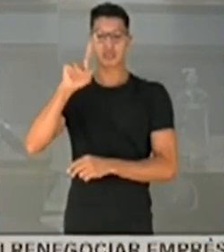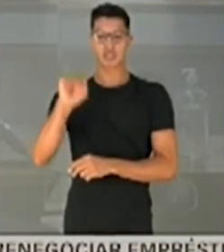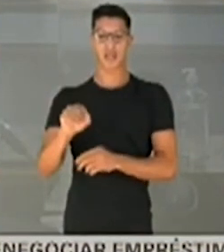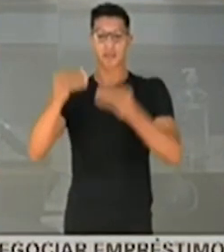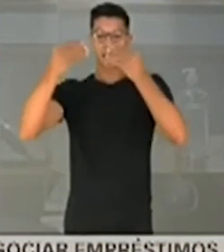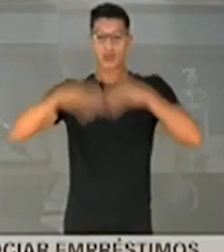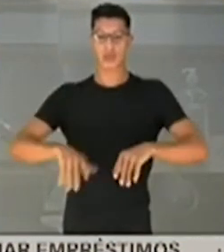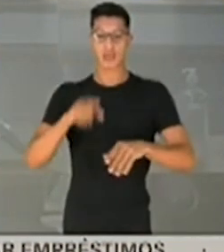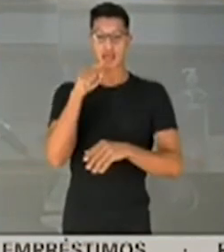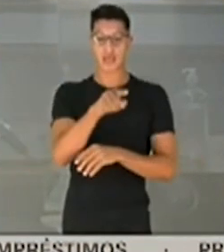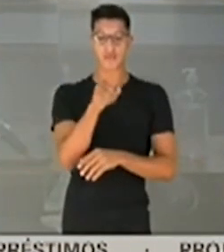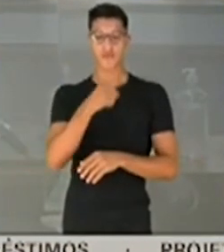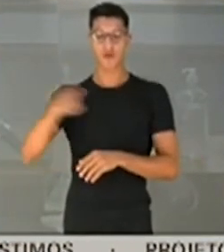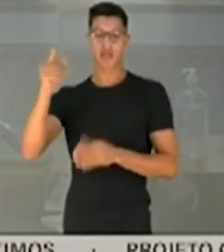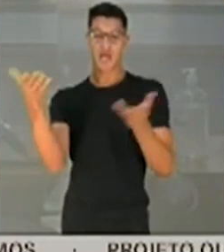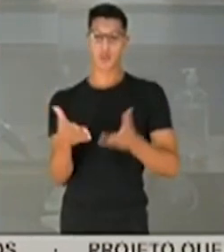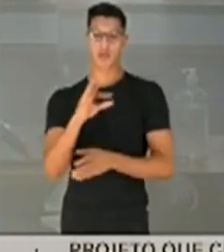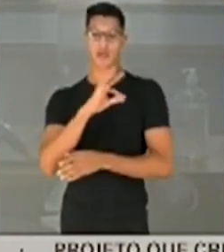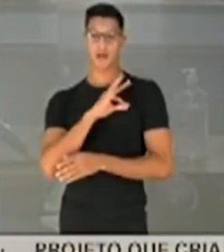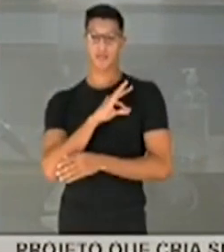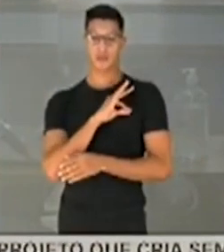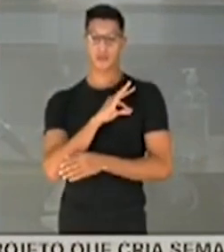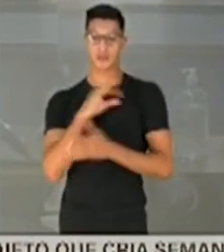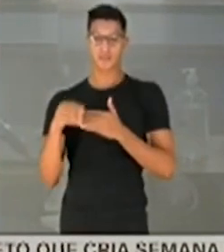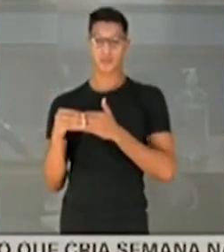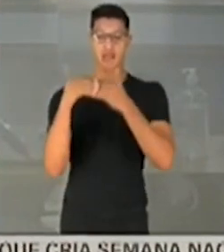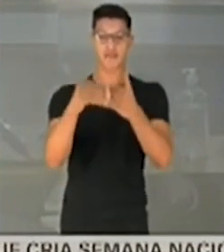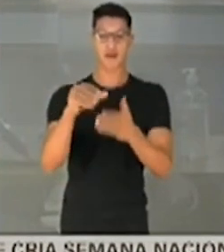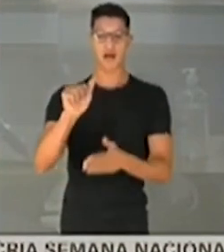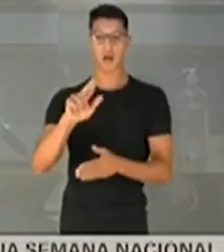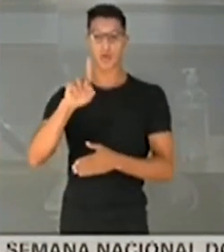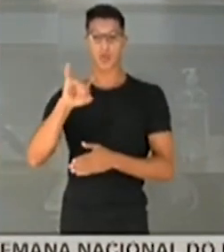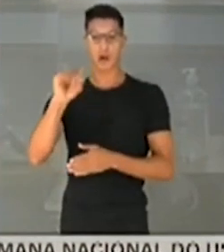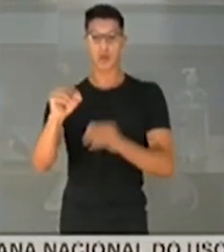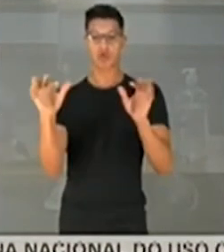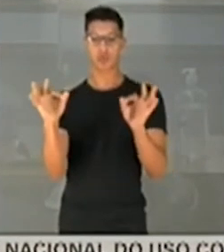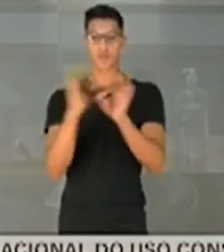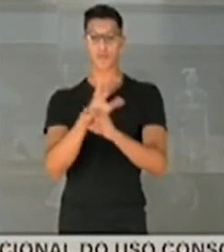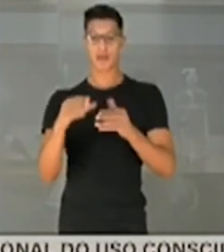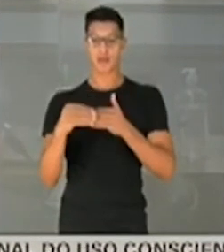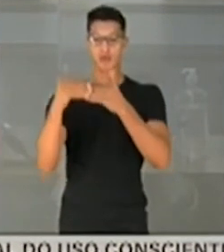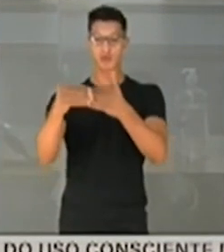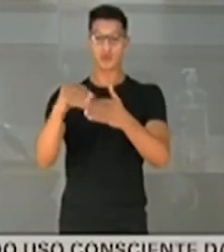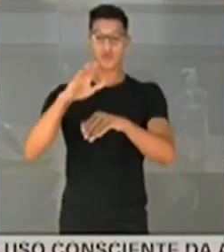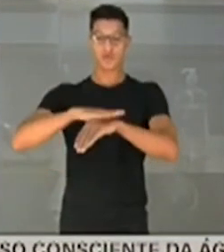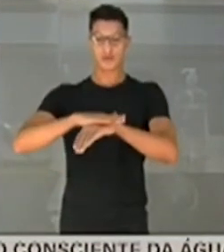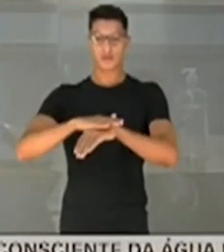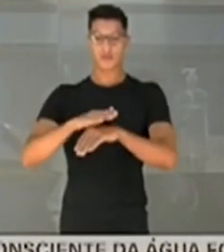prejudicá-lo. Ele foi agora à polícia levar o áudio completo, fazer